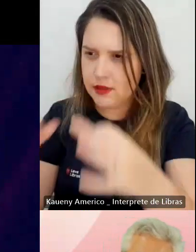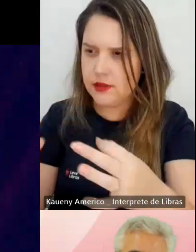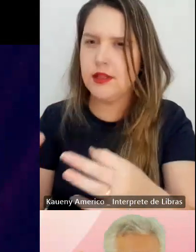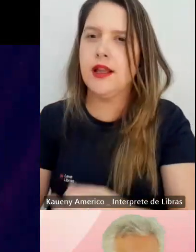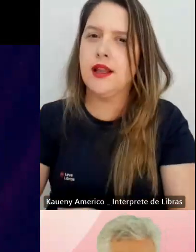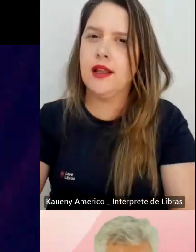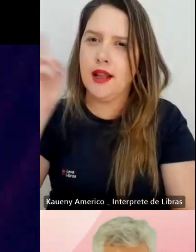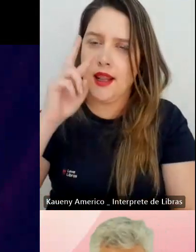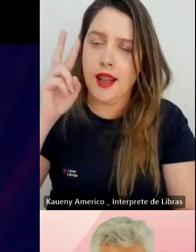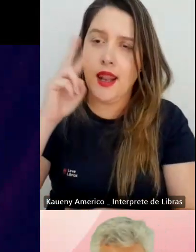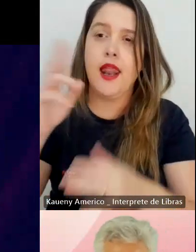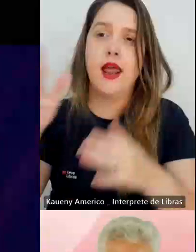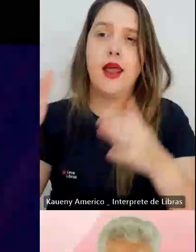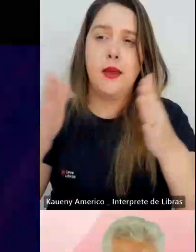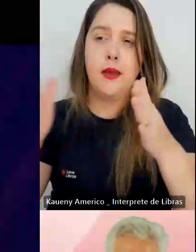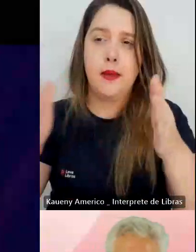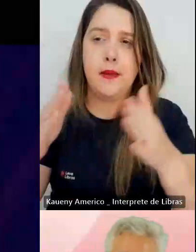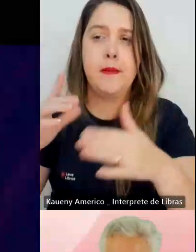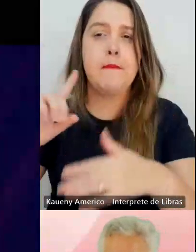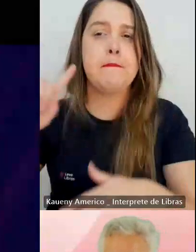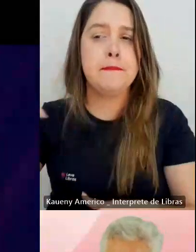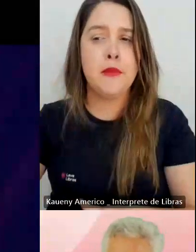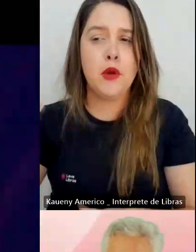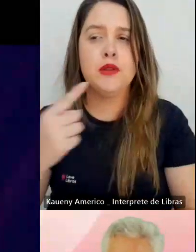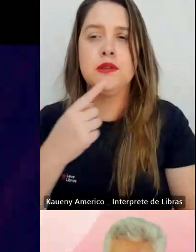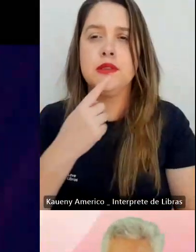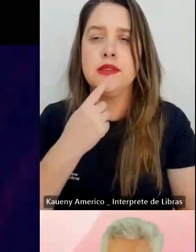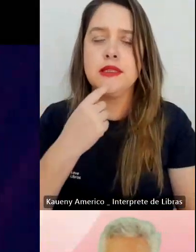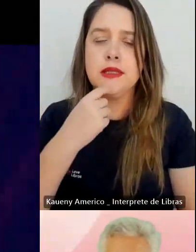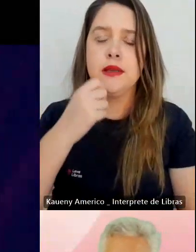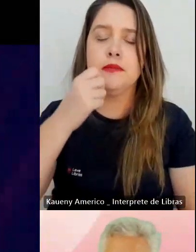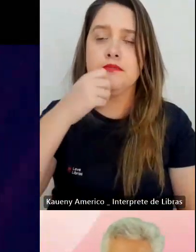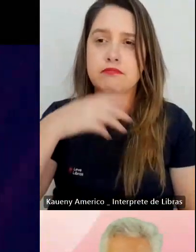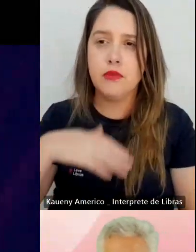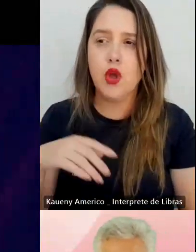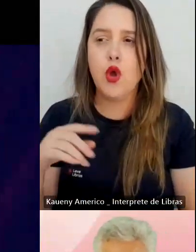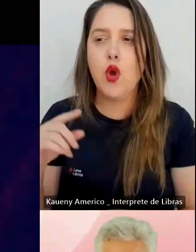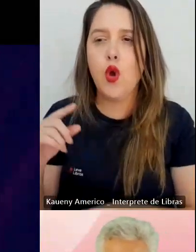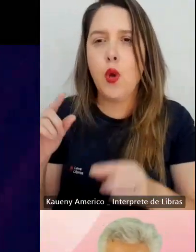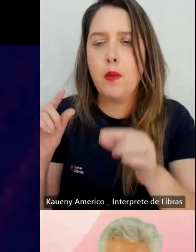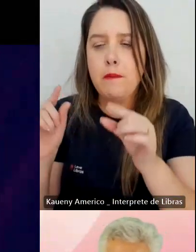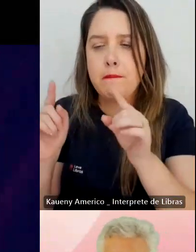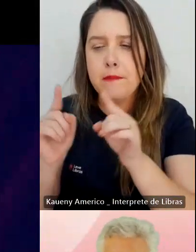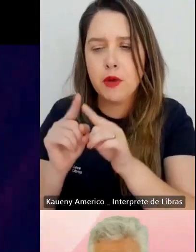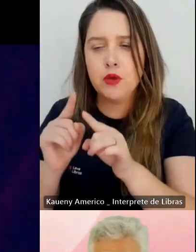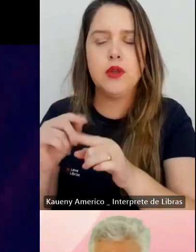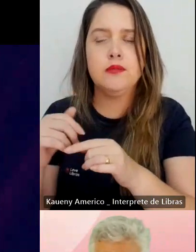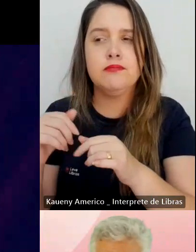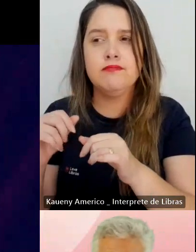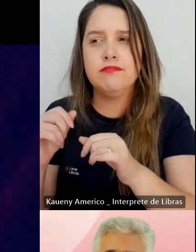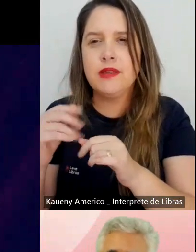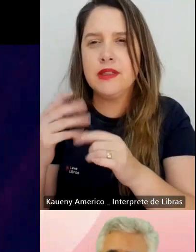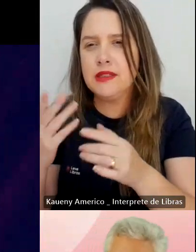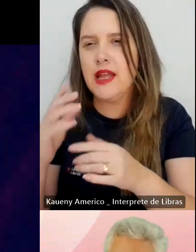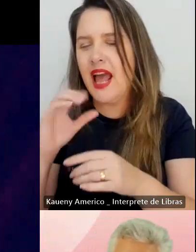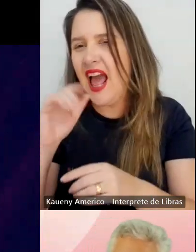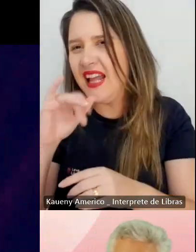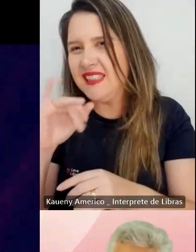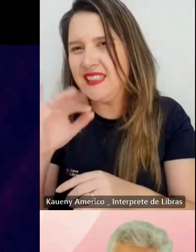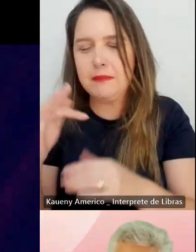sempre no período pós-menstrual, quando a mama vai estar um pouco menos túrgida, um pouco mais flácida, menos dolorida, e